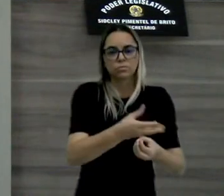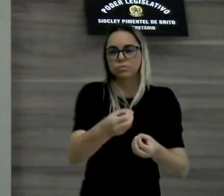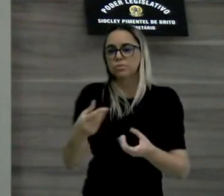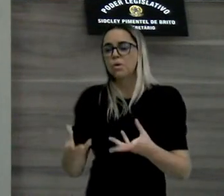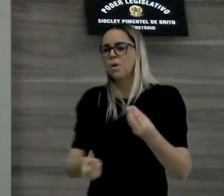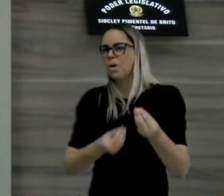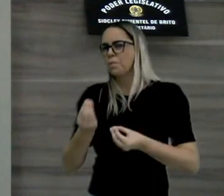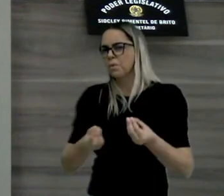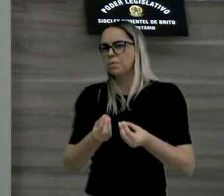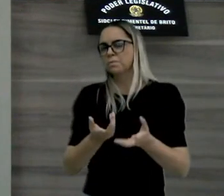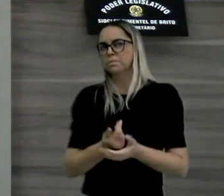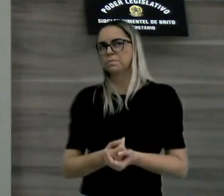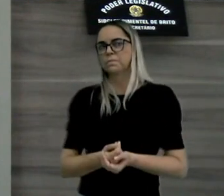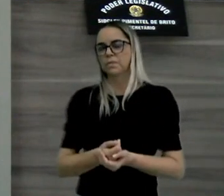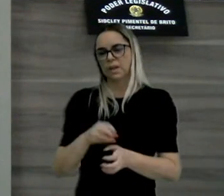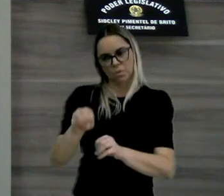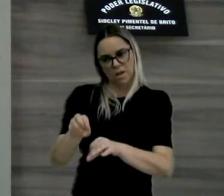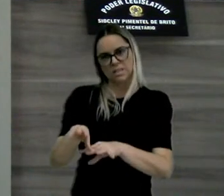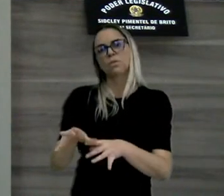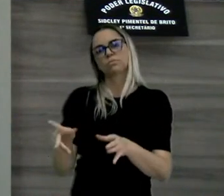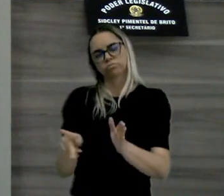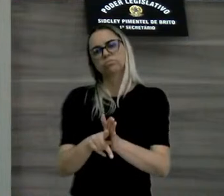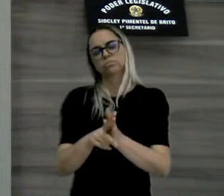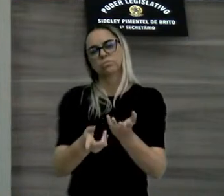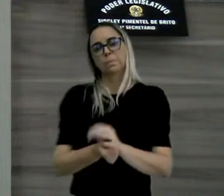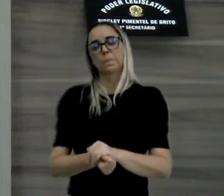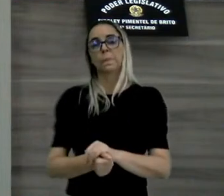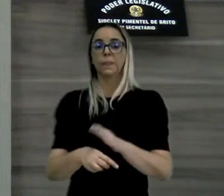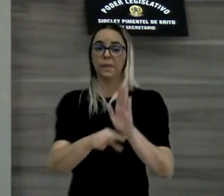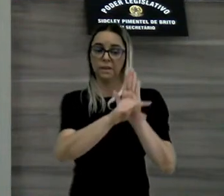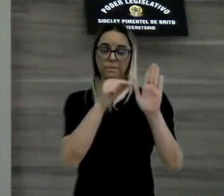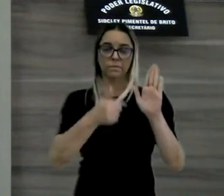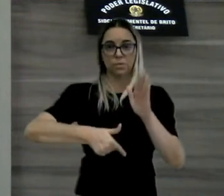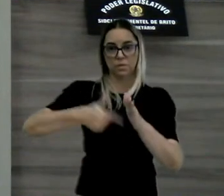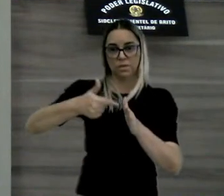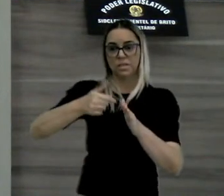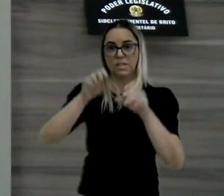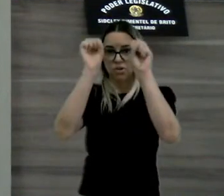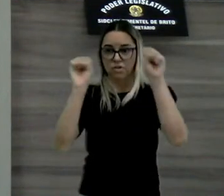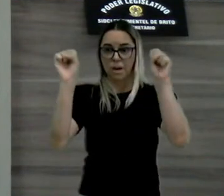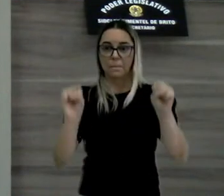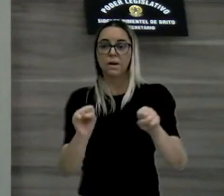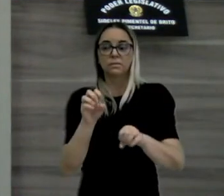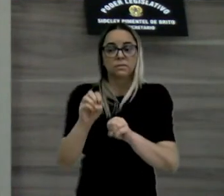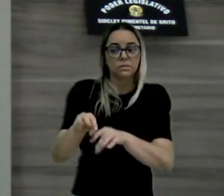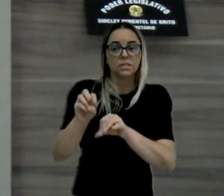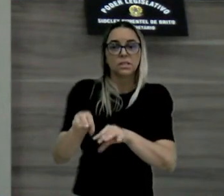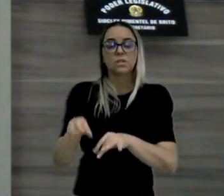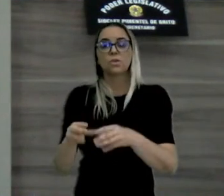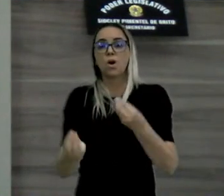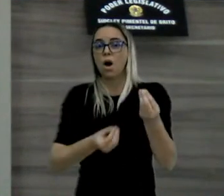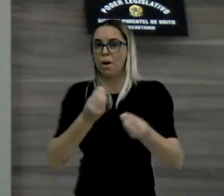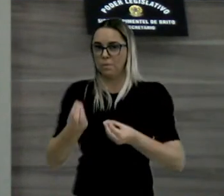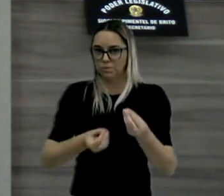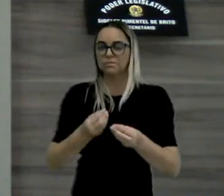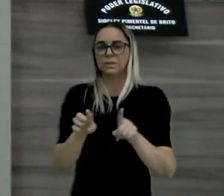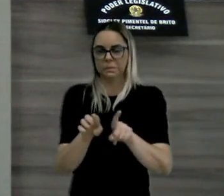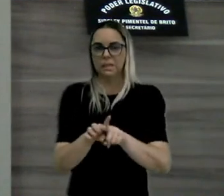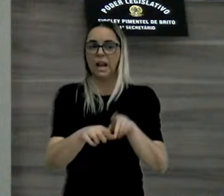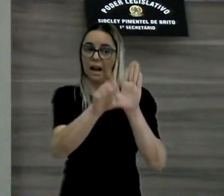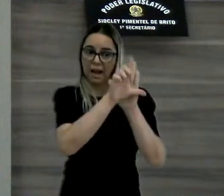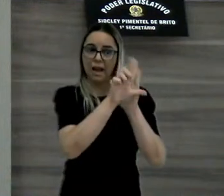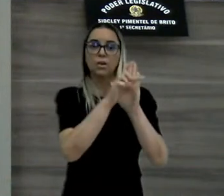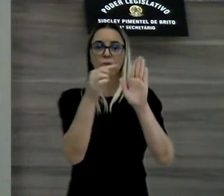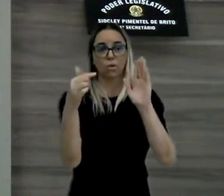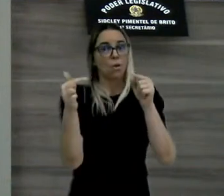relação às demais instâncias educacionais parágrafo 2 os sistemas de ensino terão liberdade e organização nos termos desta lei